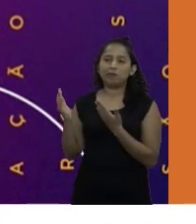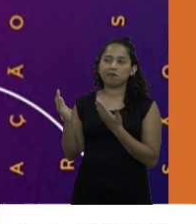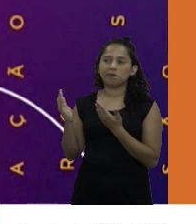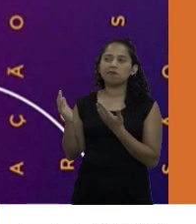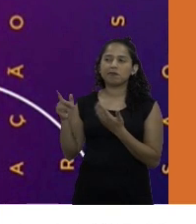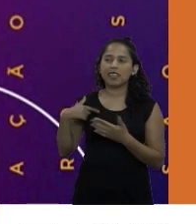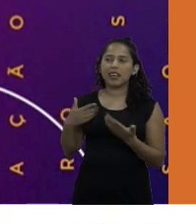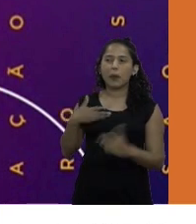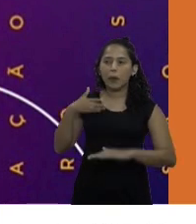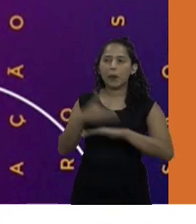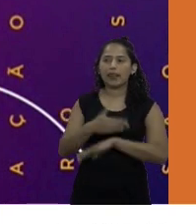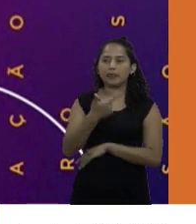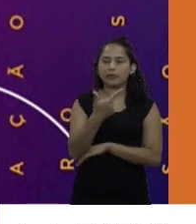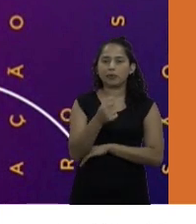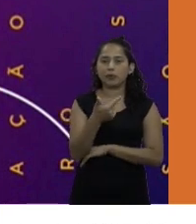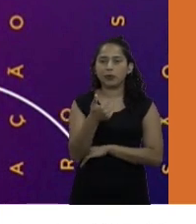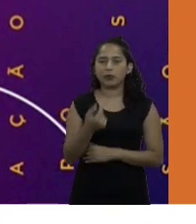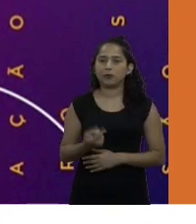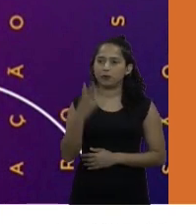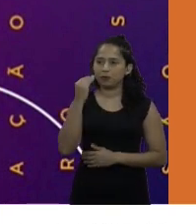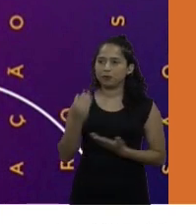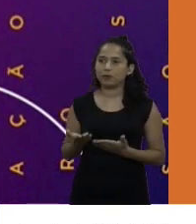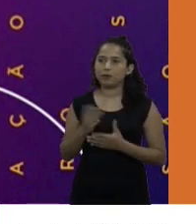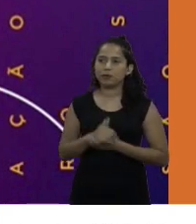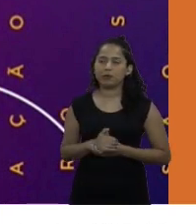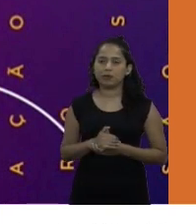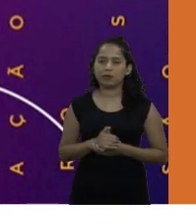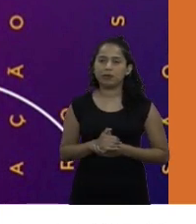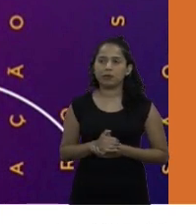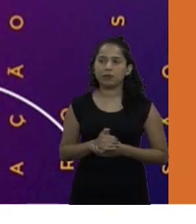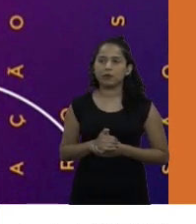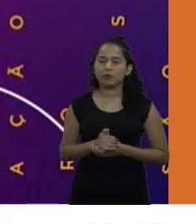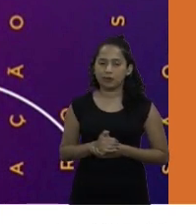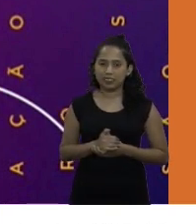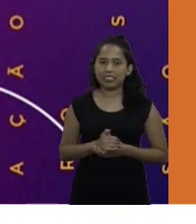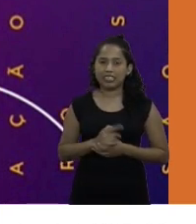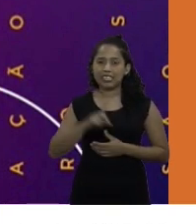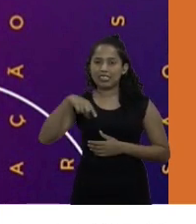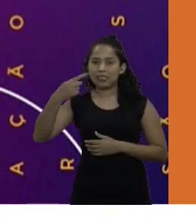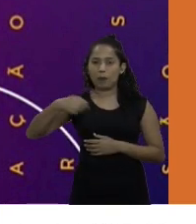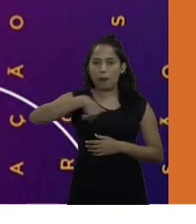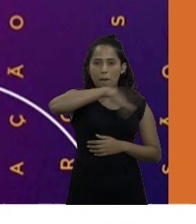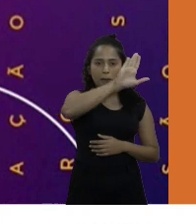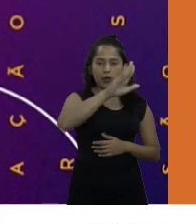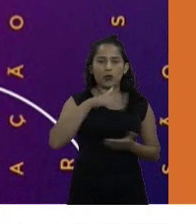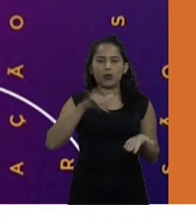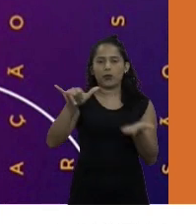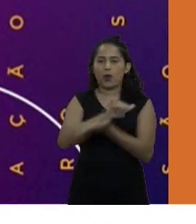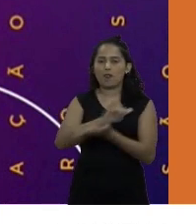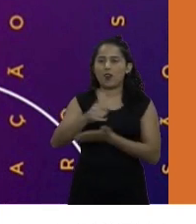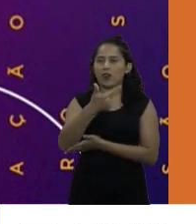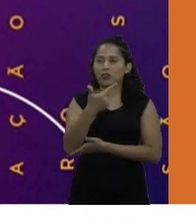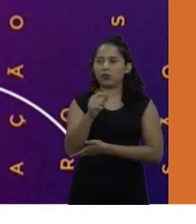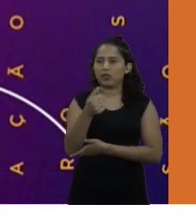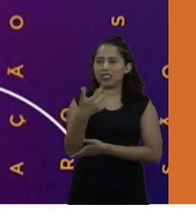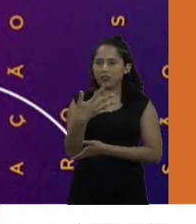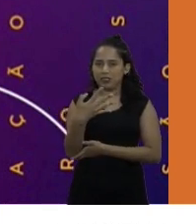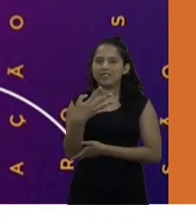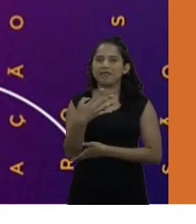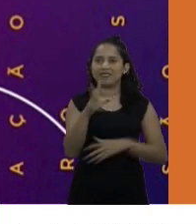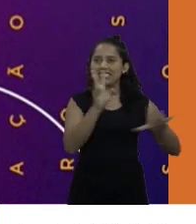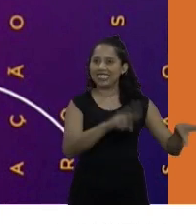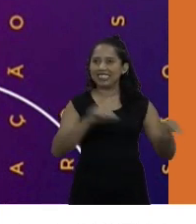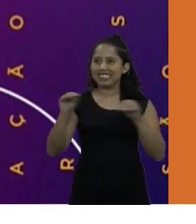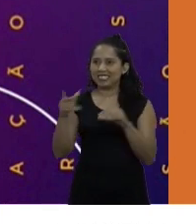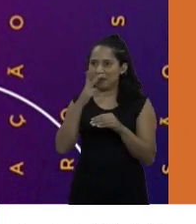na L'Oréal em 2012. Essa é a foto de quando a L'Oréal me mandou para trabalhar em Nova York, em 2014. Parece que eu estou